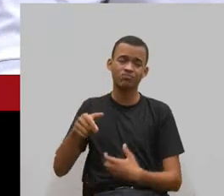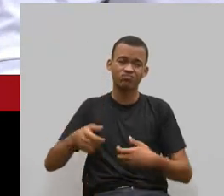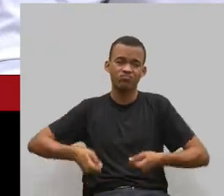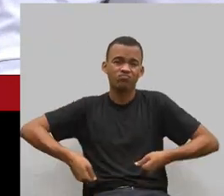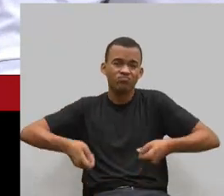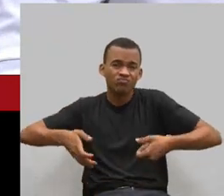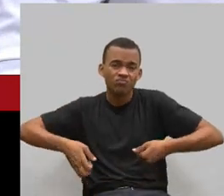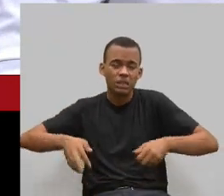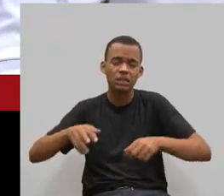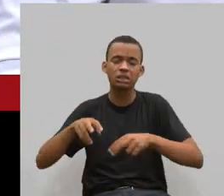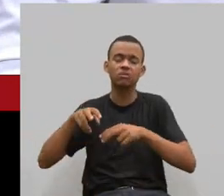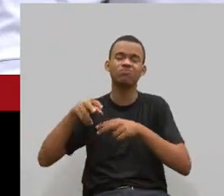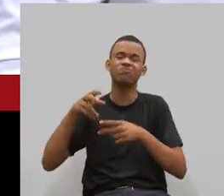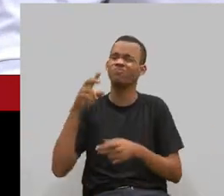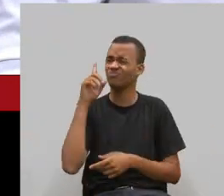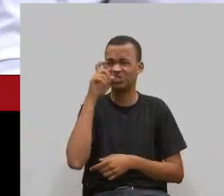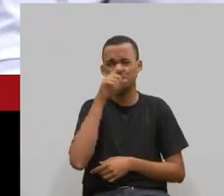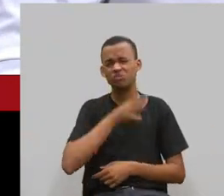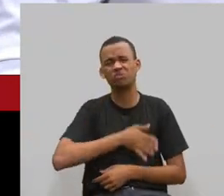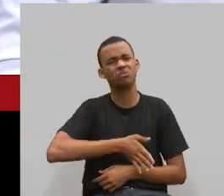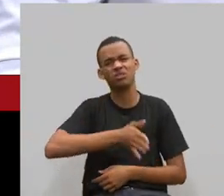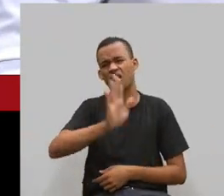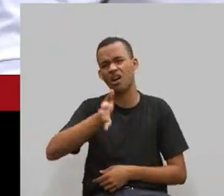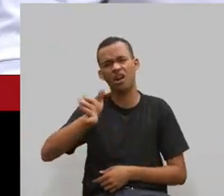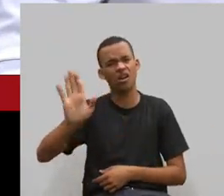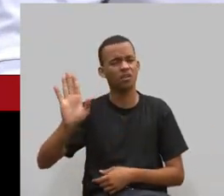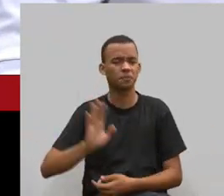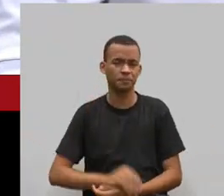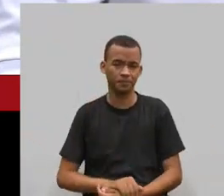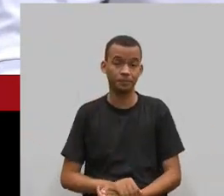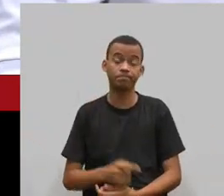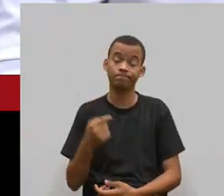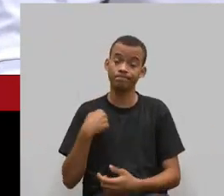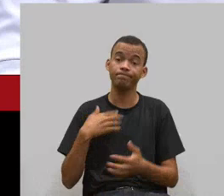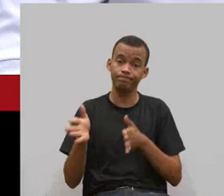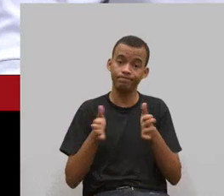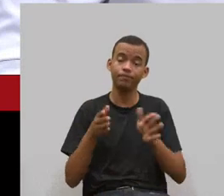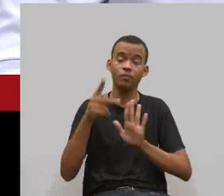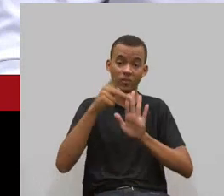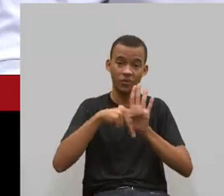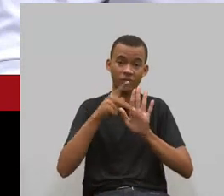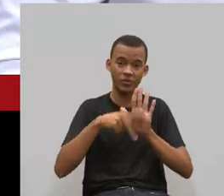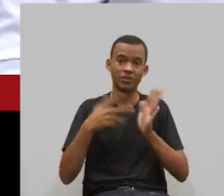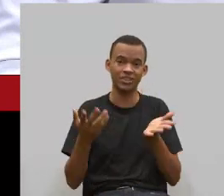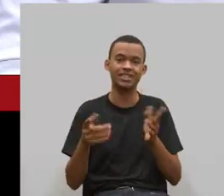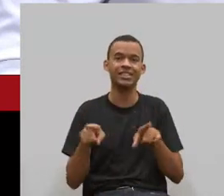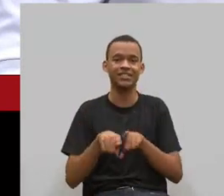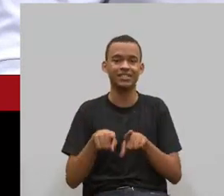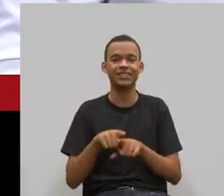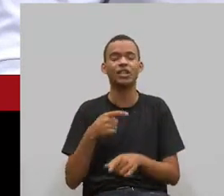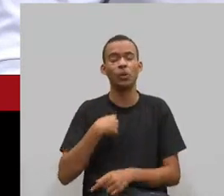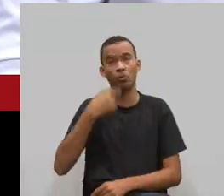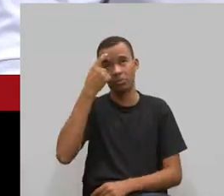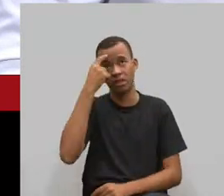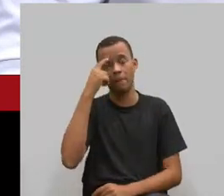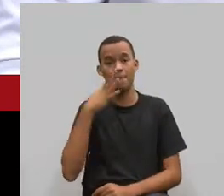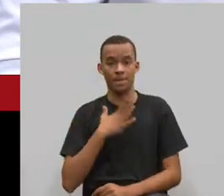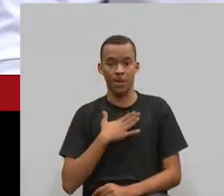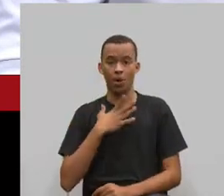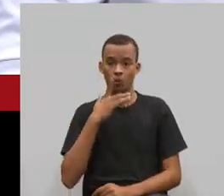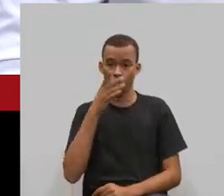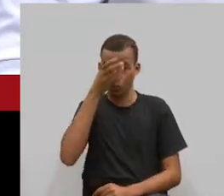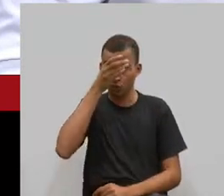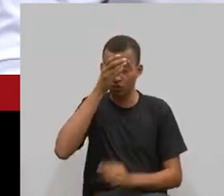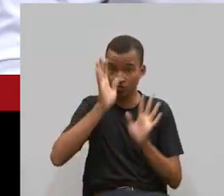sensibilidade desse projeto e hoje eu tenho certeza que de onde o meu tio ele vai ter muito orgulho de mim de saber que eu estou olhando aqui